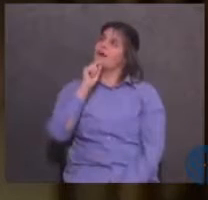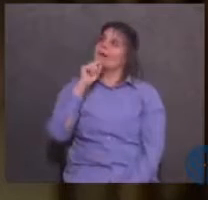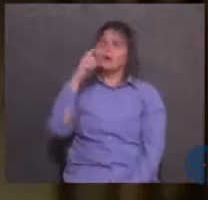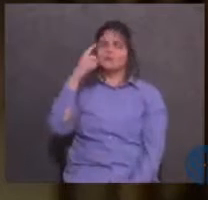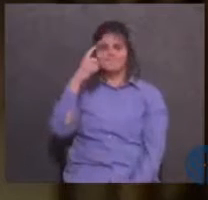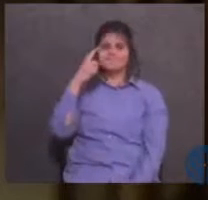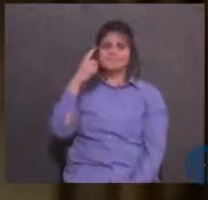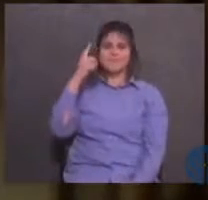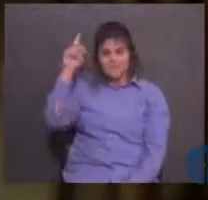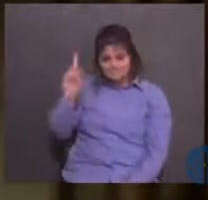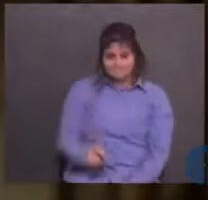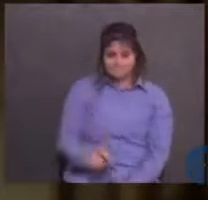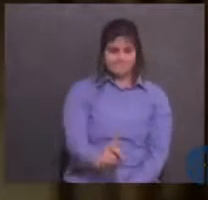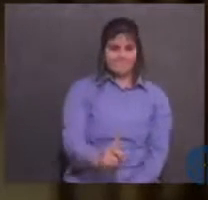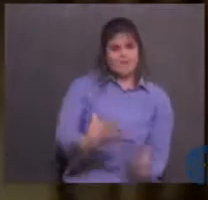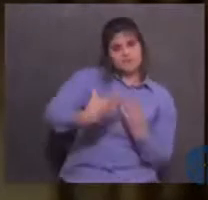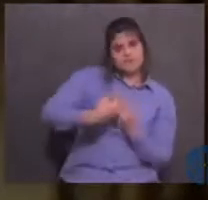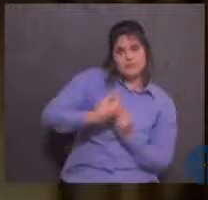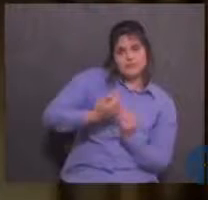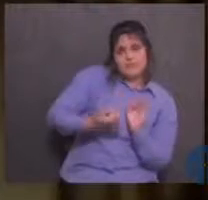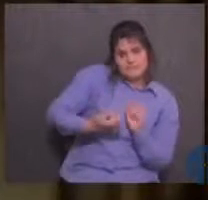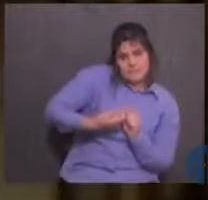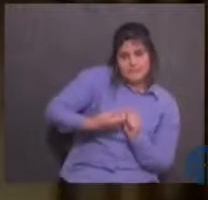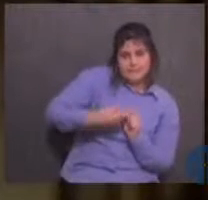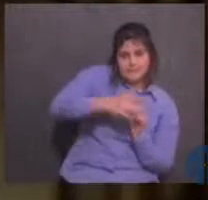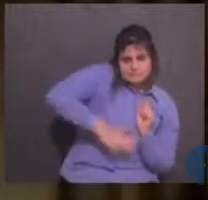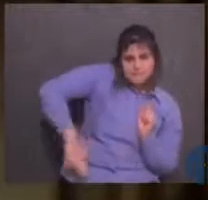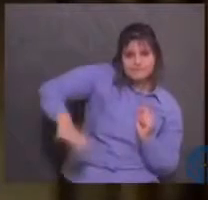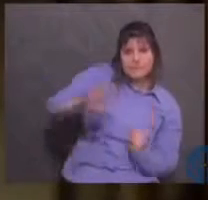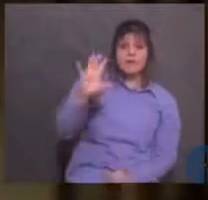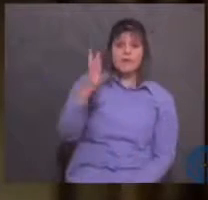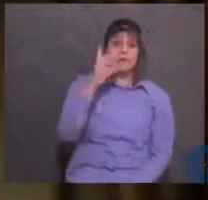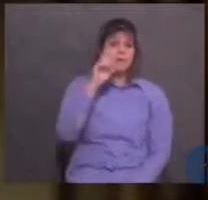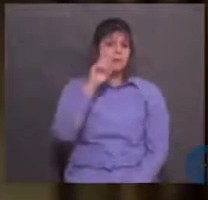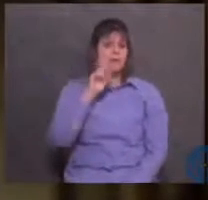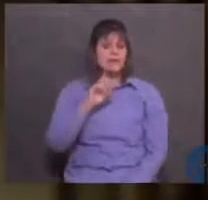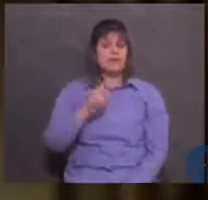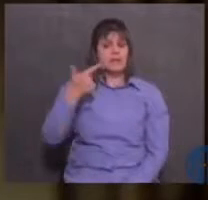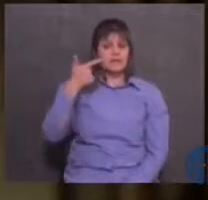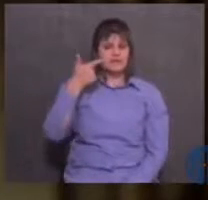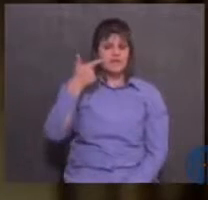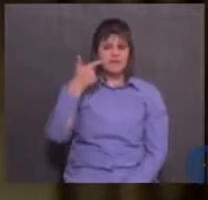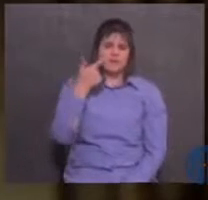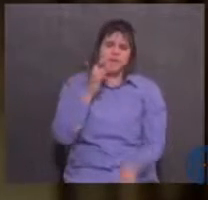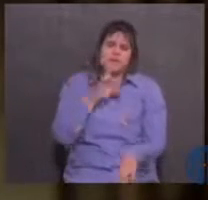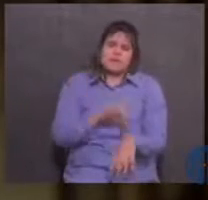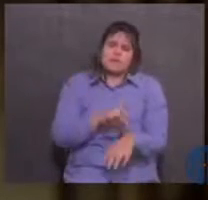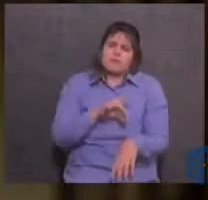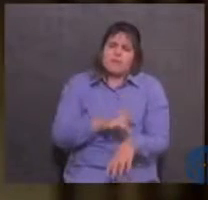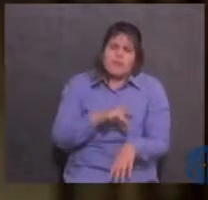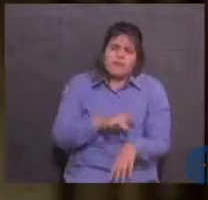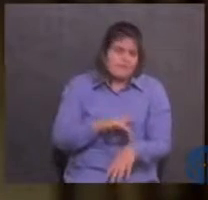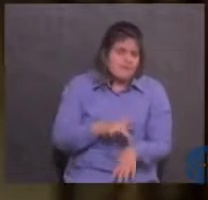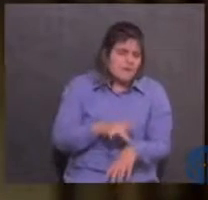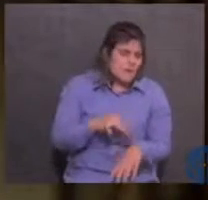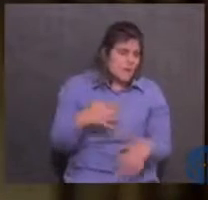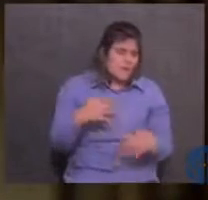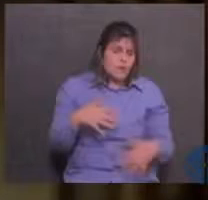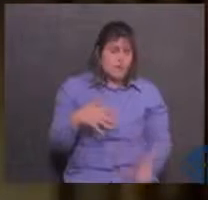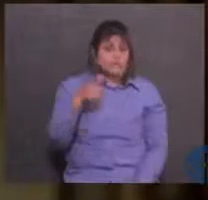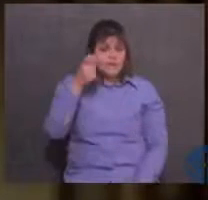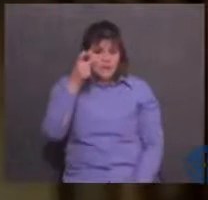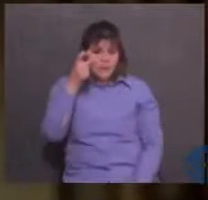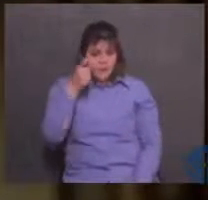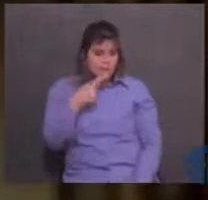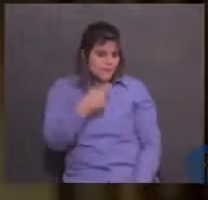fraqueza. Quando a pequena Jacinta já estava muito doente e a Lúcia lhe perguntava